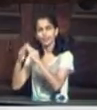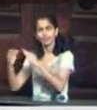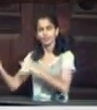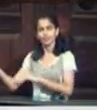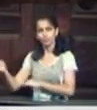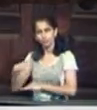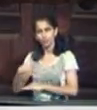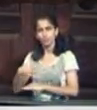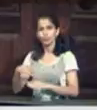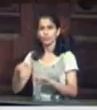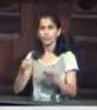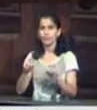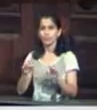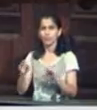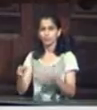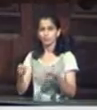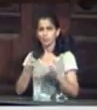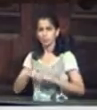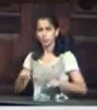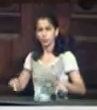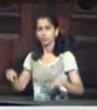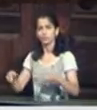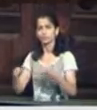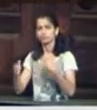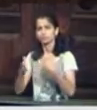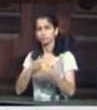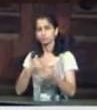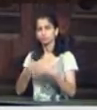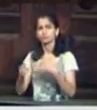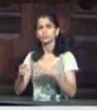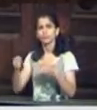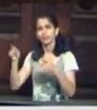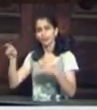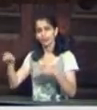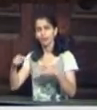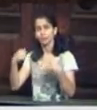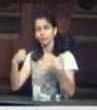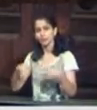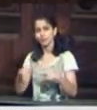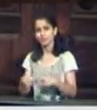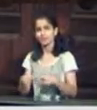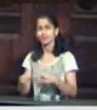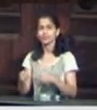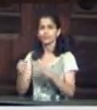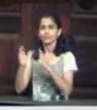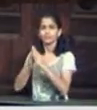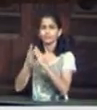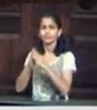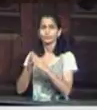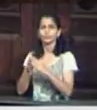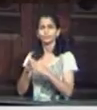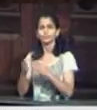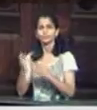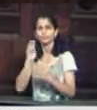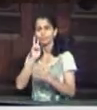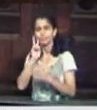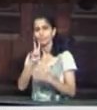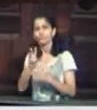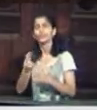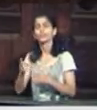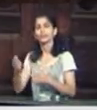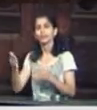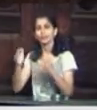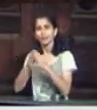para que a população hoje, dependente do aluguel social, possa realizar ou